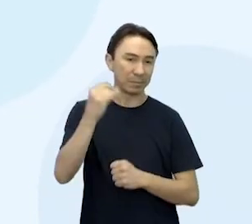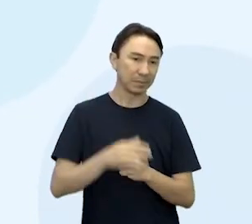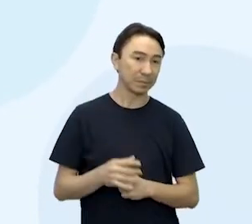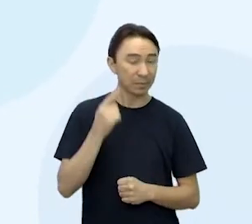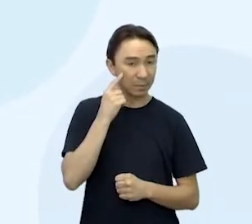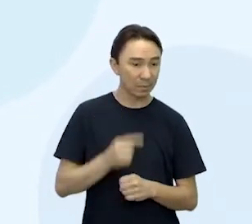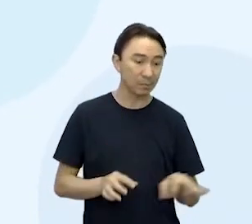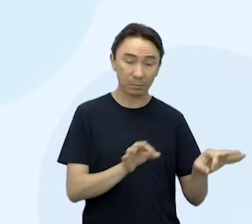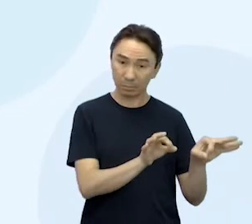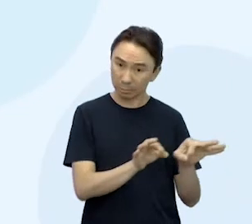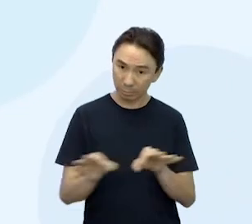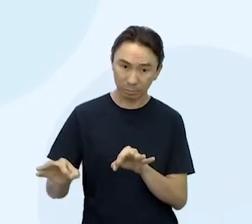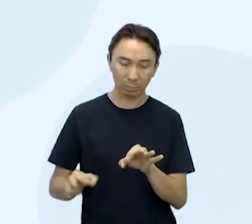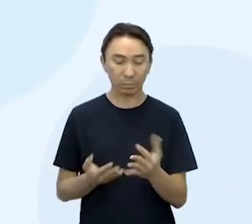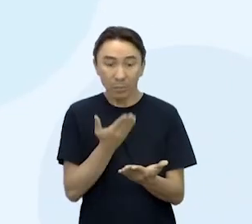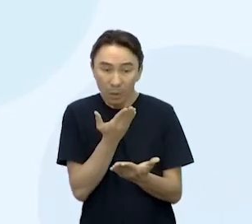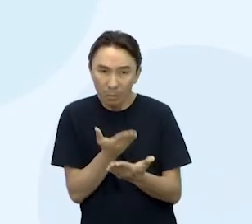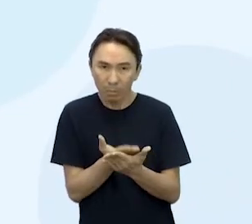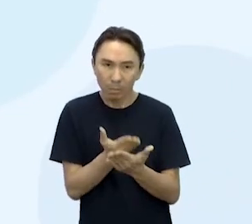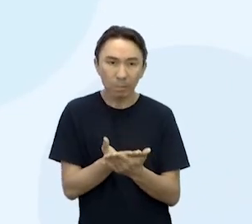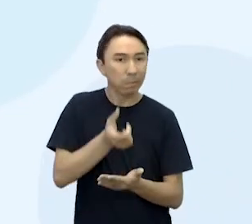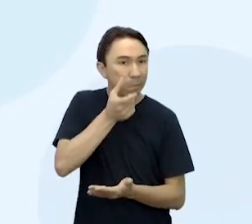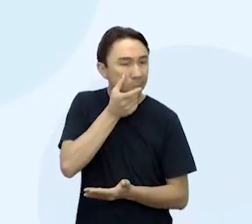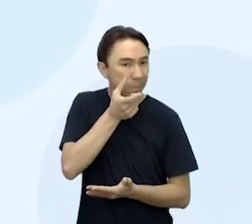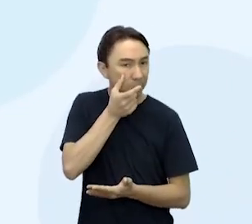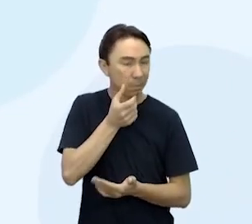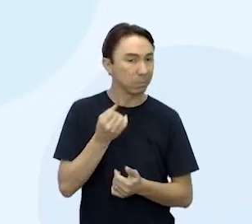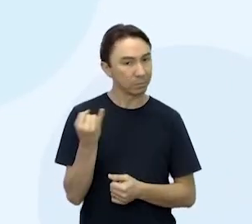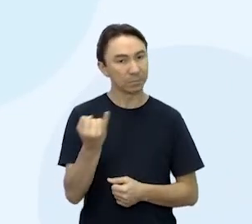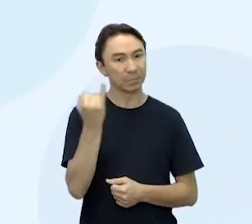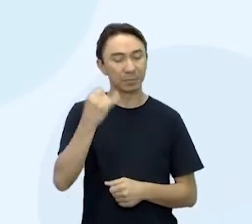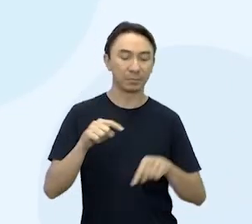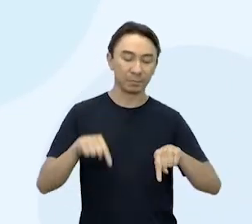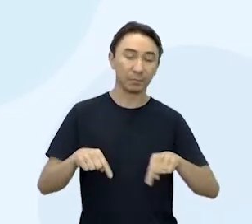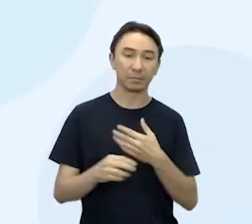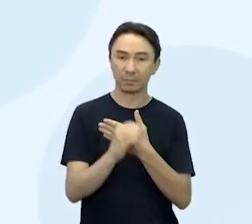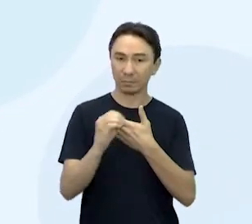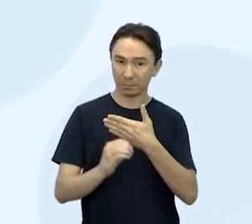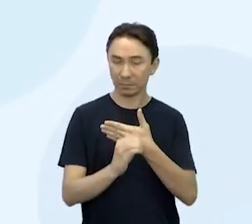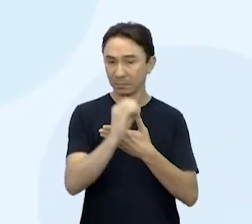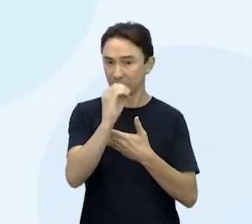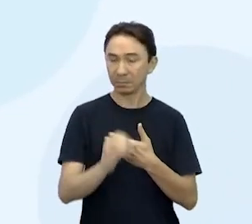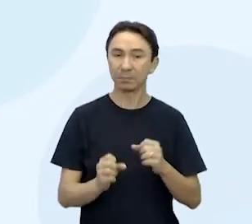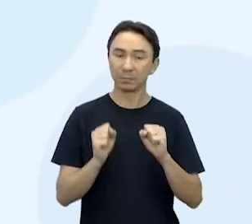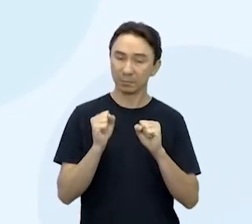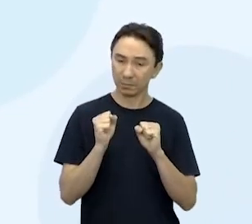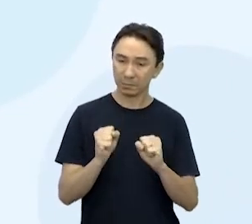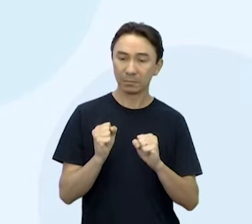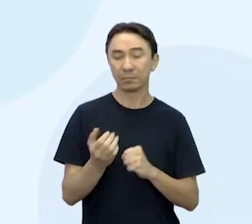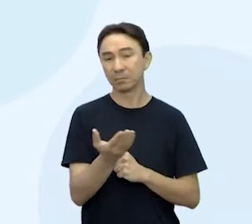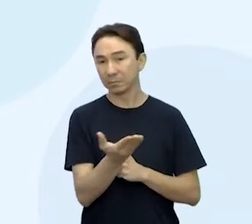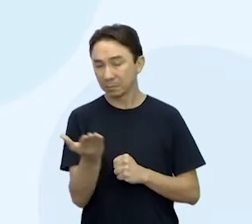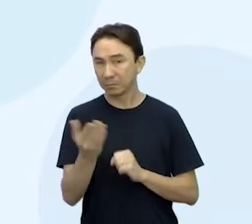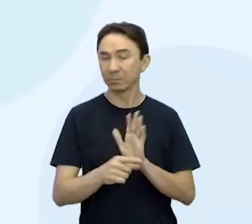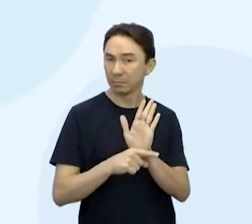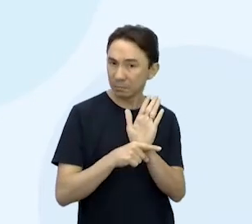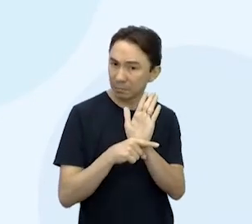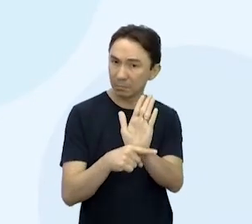de acompanhamento das aulas, tá? Então, aqui o Centro de Mídias, ele pode acompanhar, pode